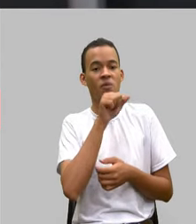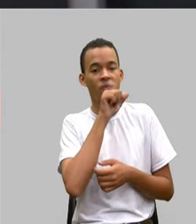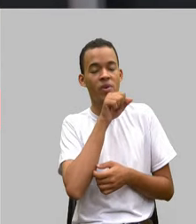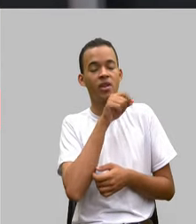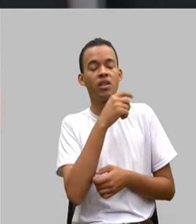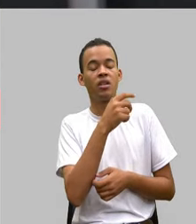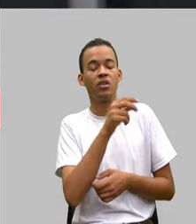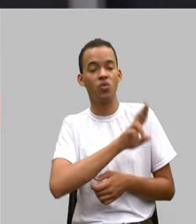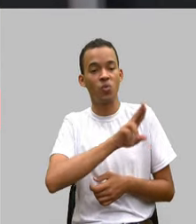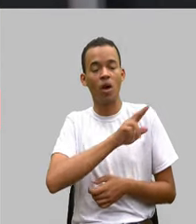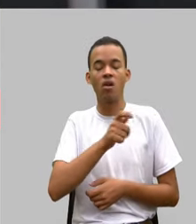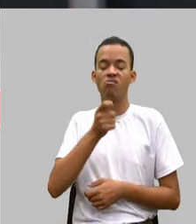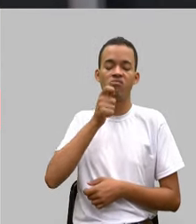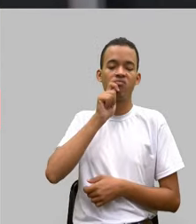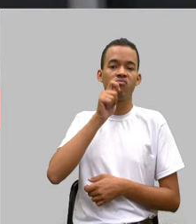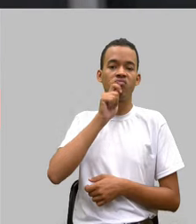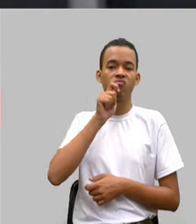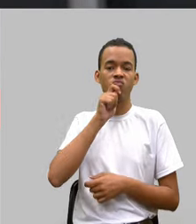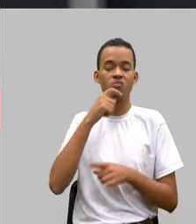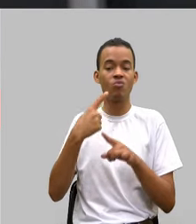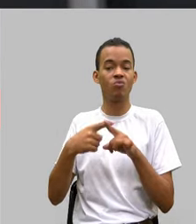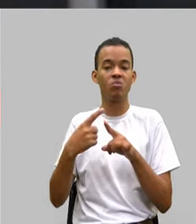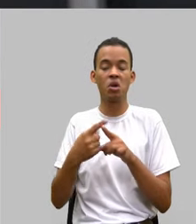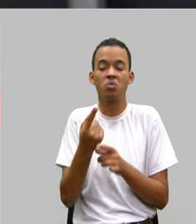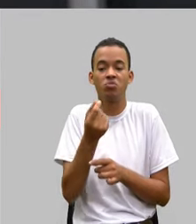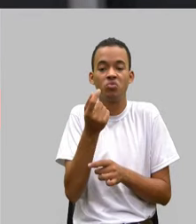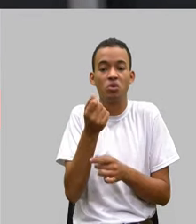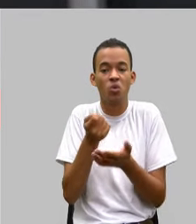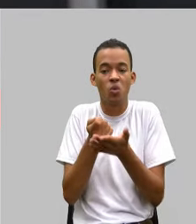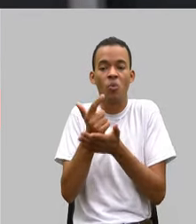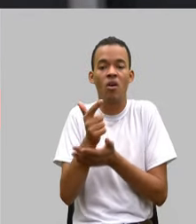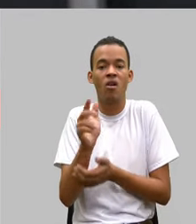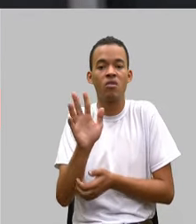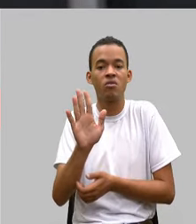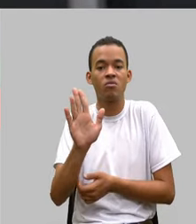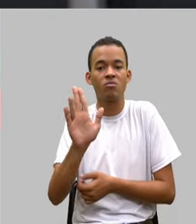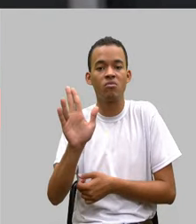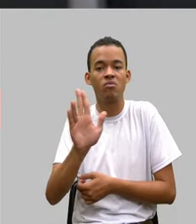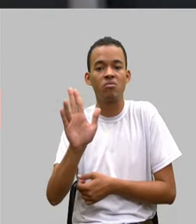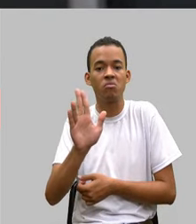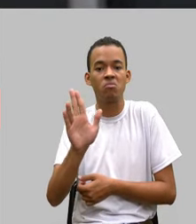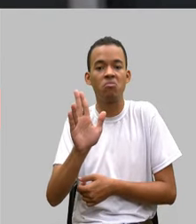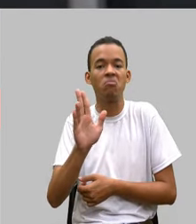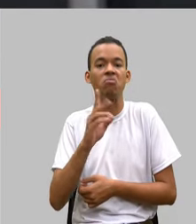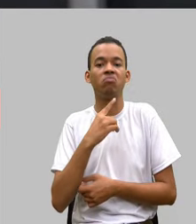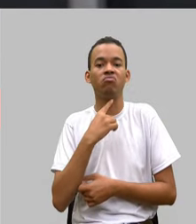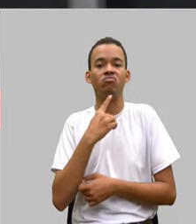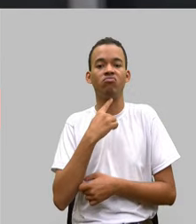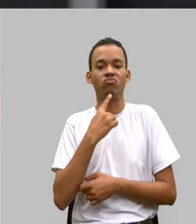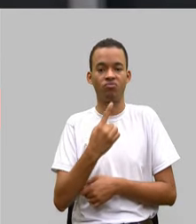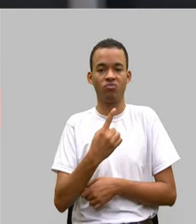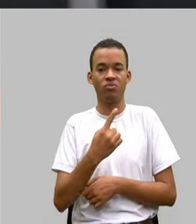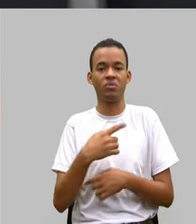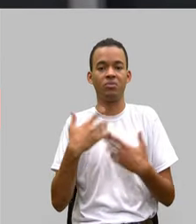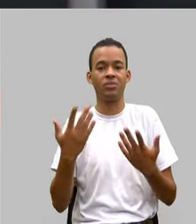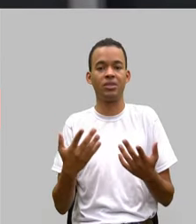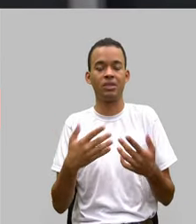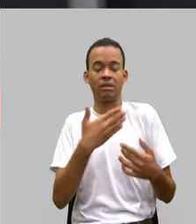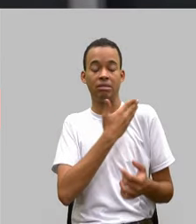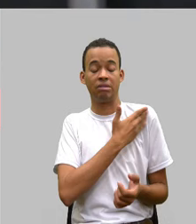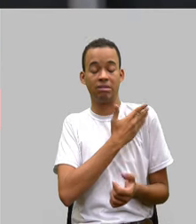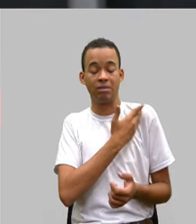né Por que que o juízo valor né Por que que o preconceito ainda invade tanto esse